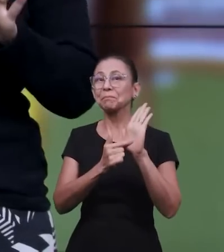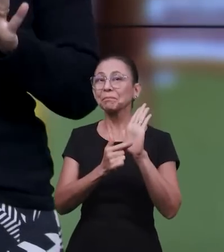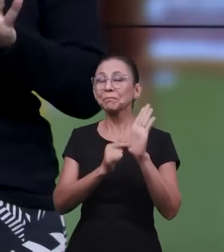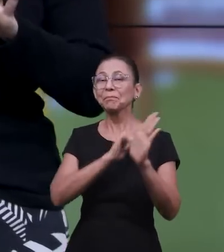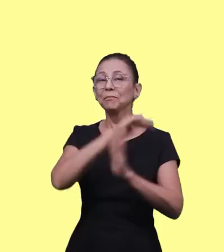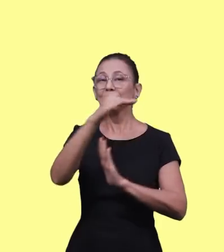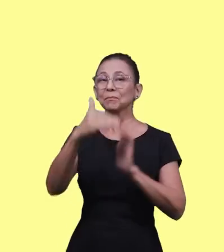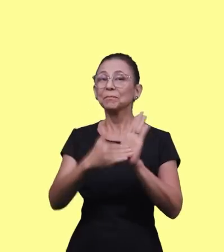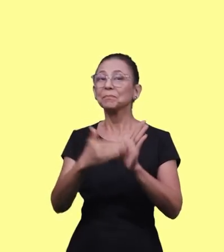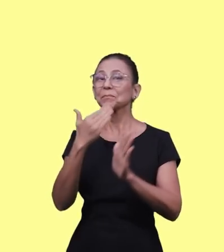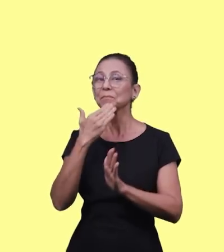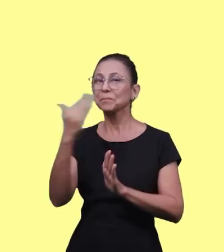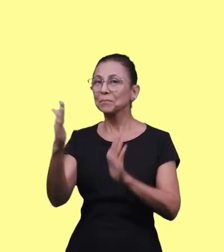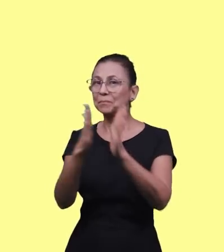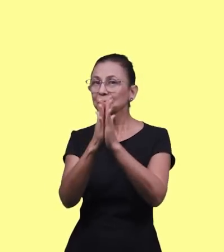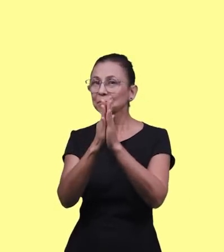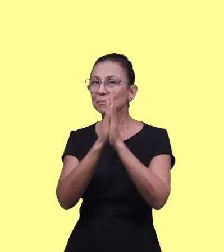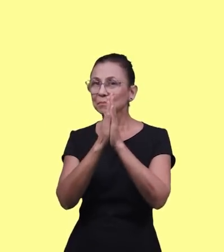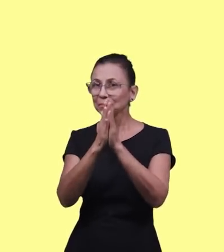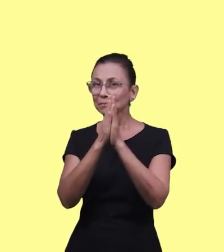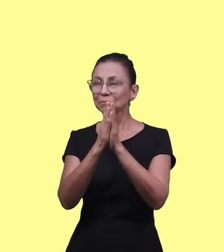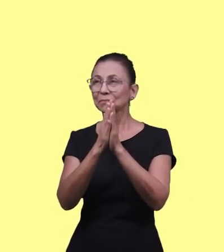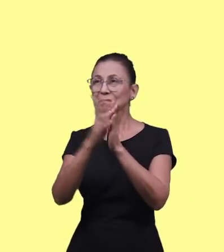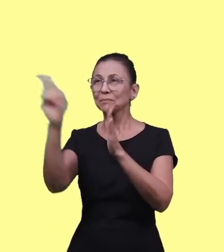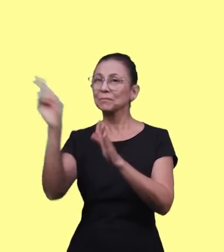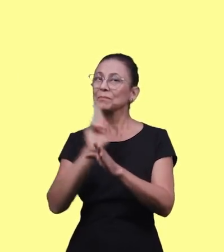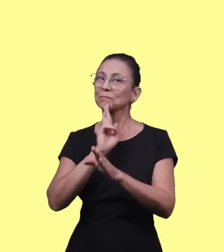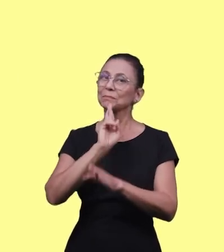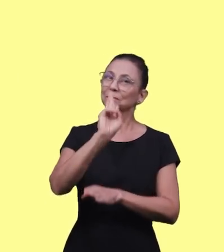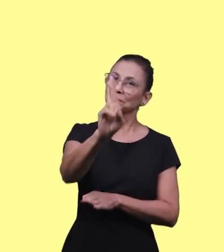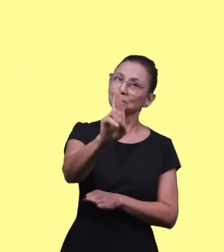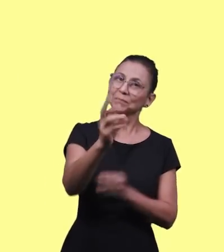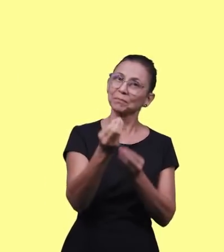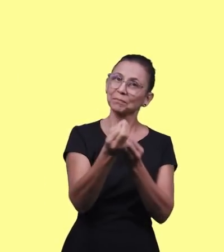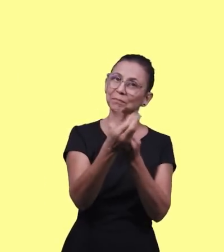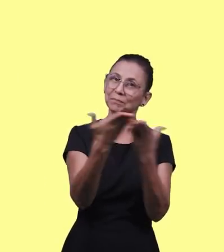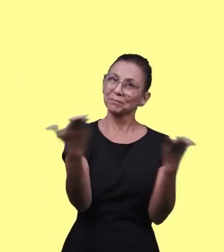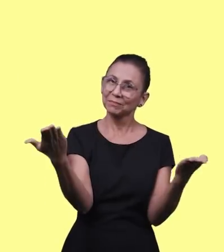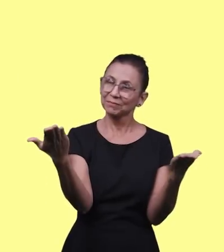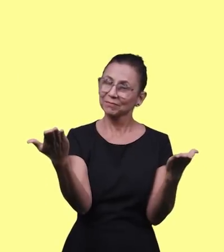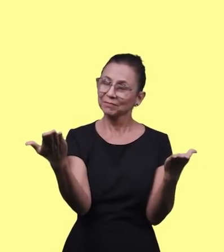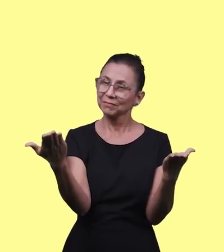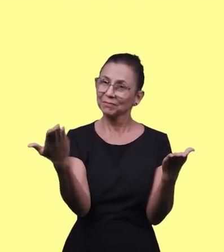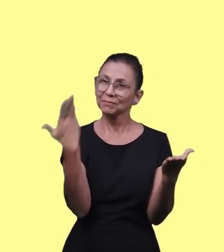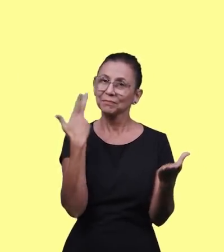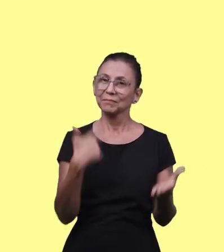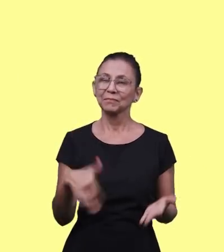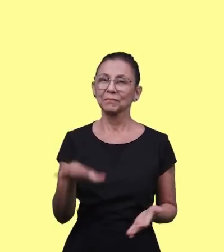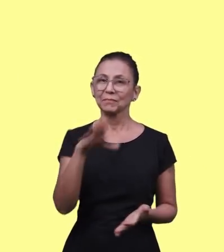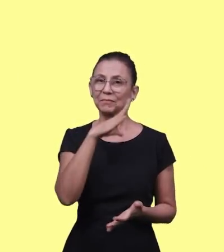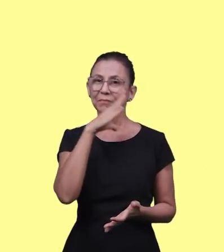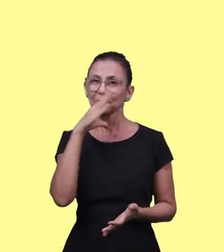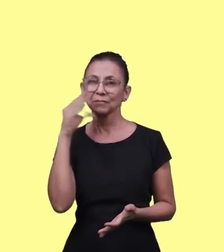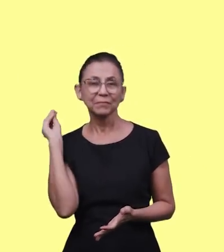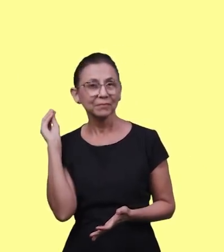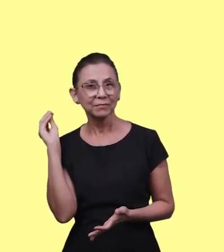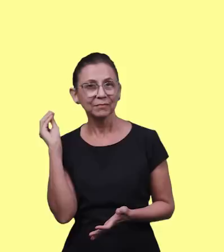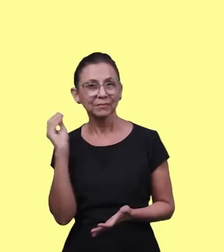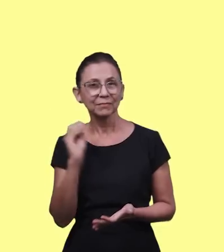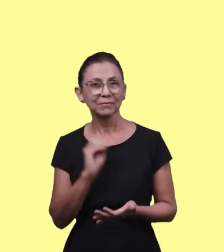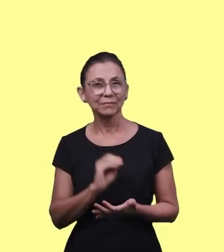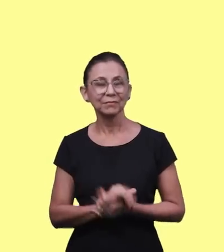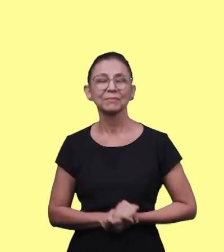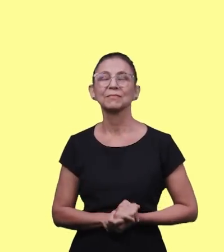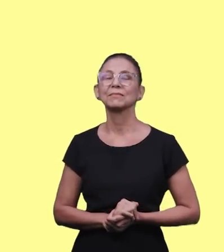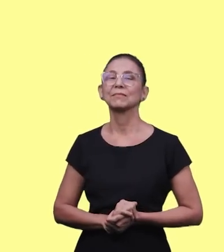tudo aquilo que nós pedimos em oração, o Senhor nos concede. Crianças, intermediários e adolescentes, como